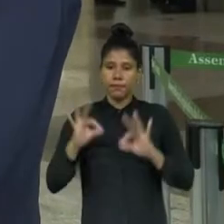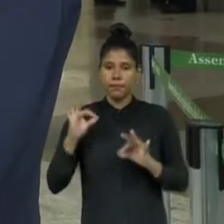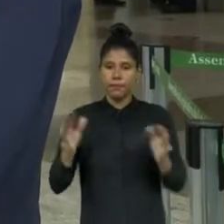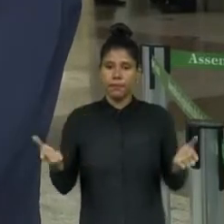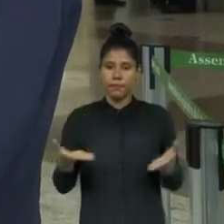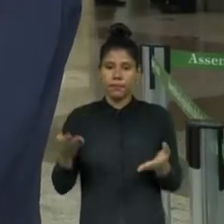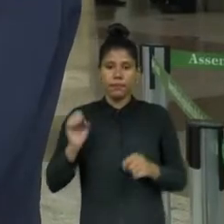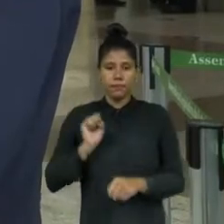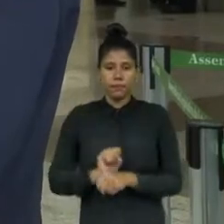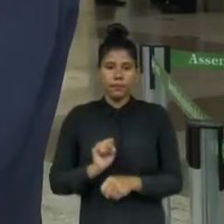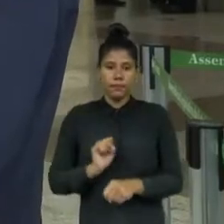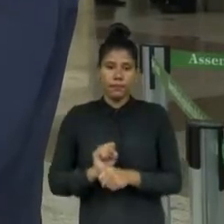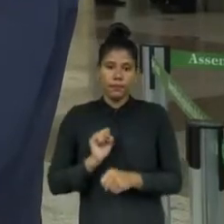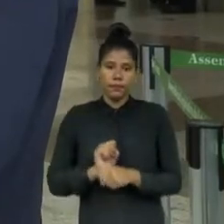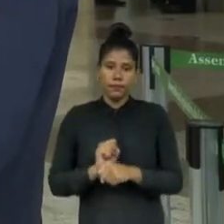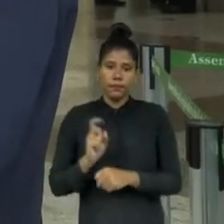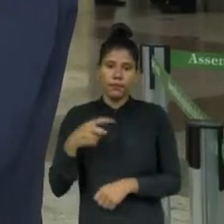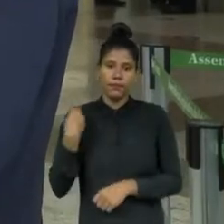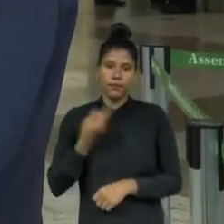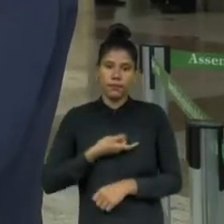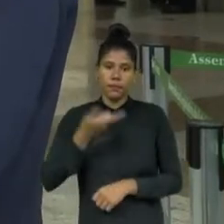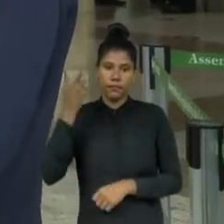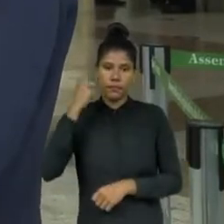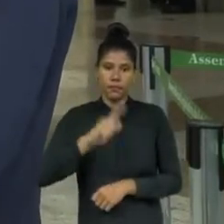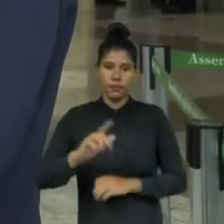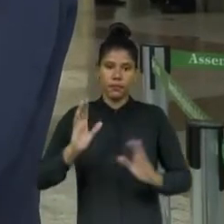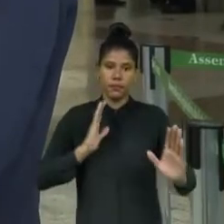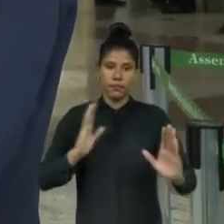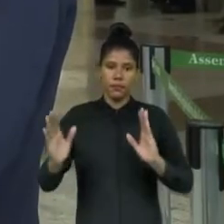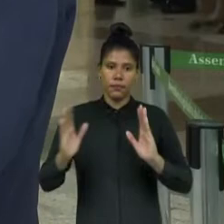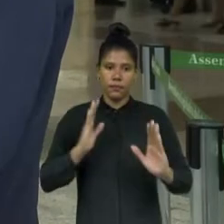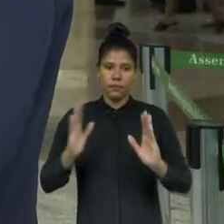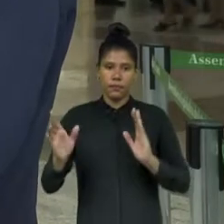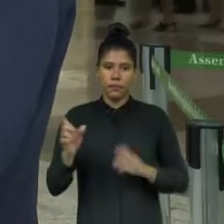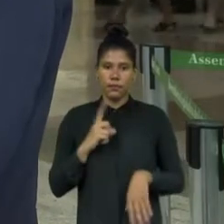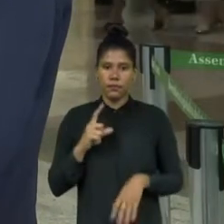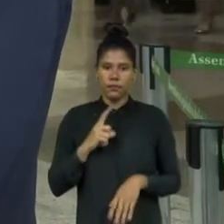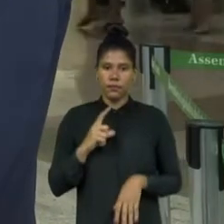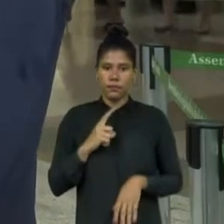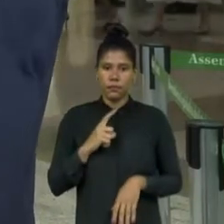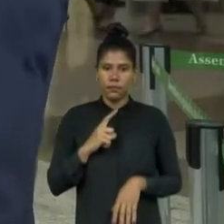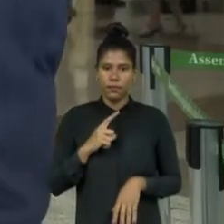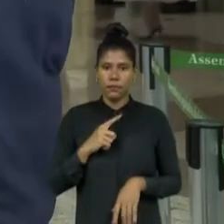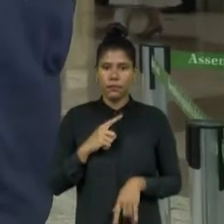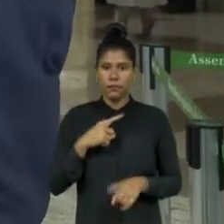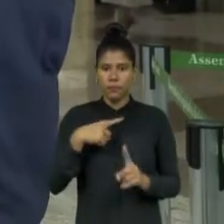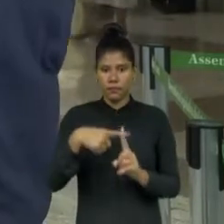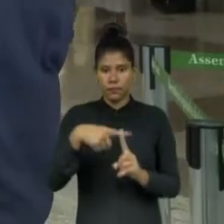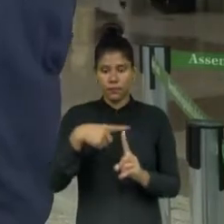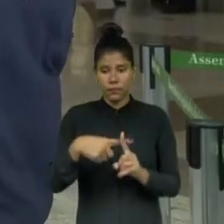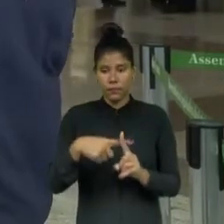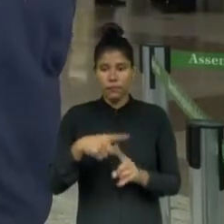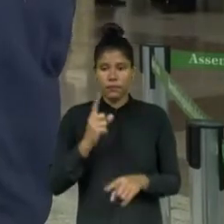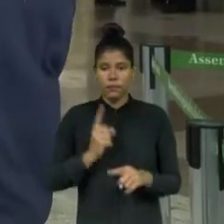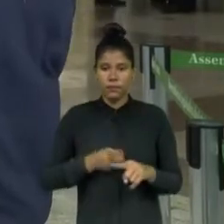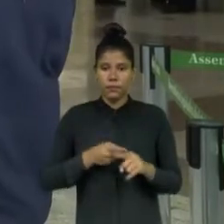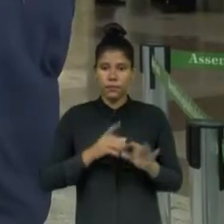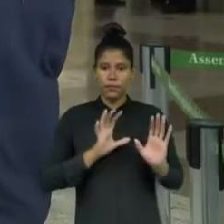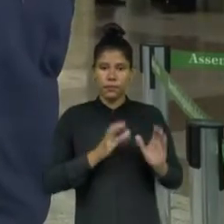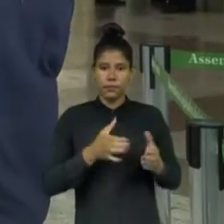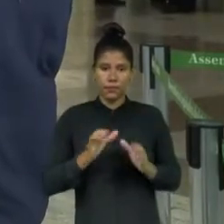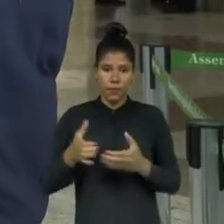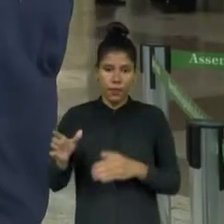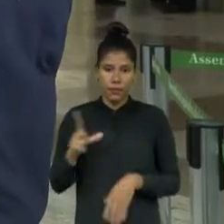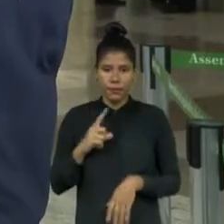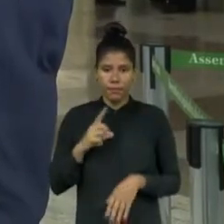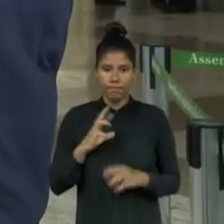nós possamos fechar esse período legislativo com saldo altamente positivo, né? Porque as comissões se reúnem todas